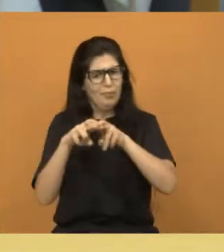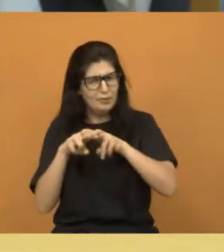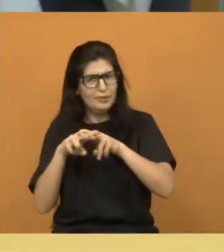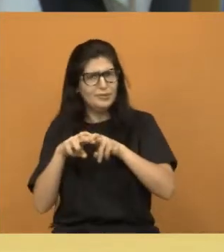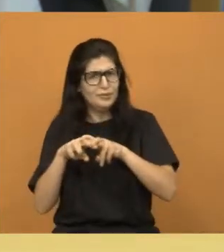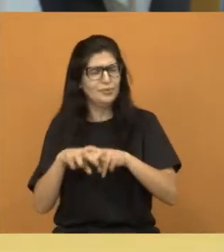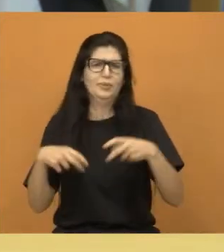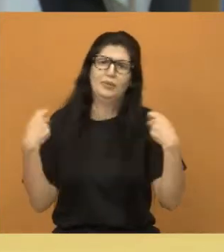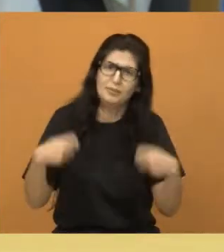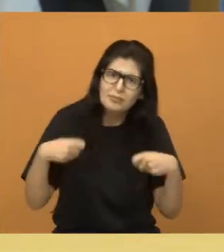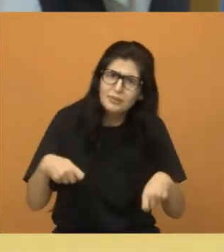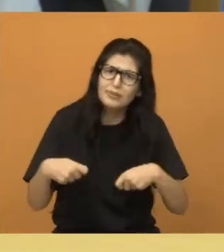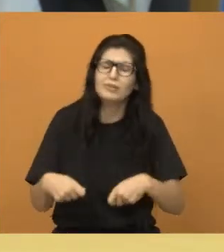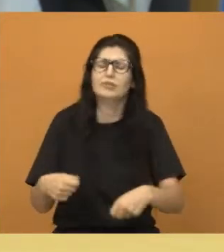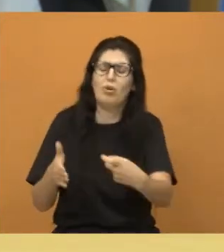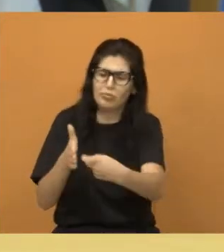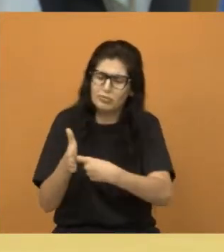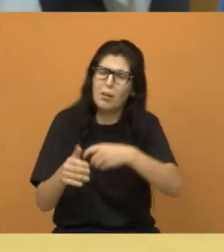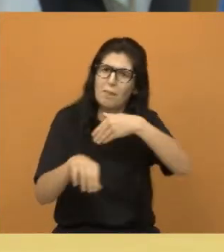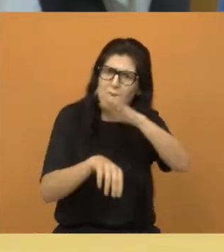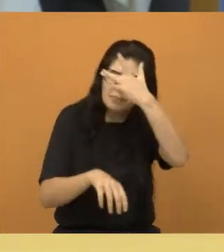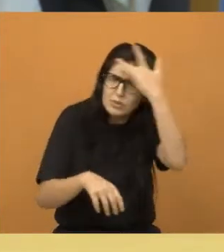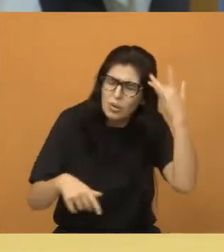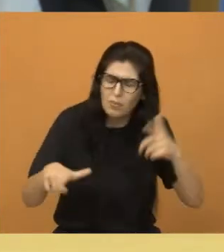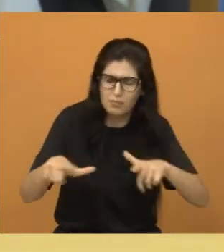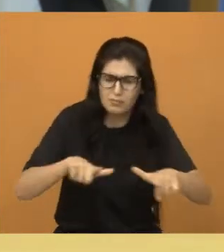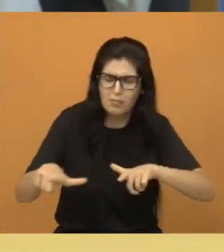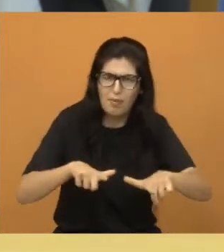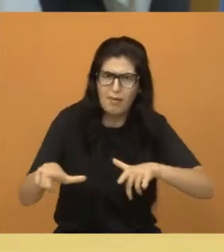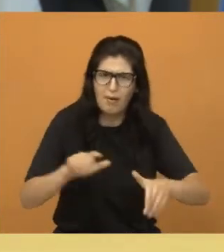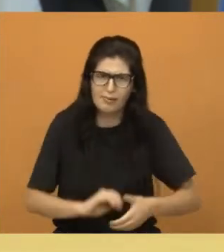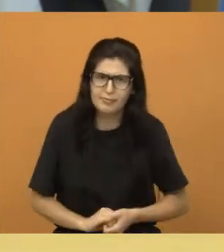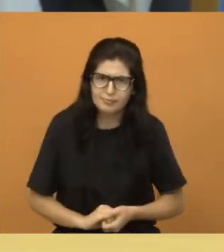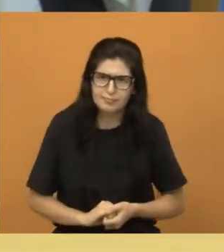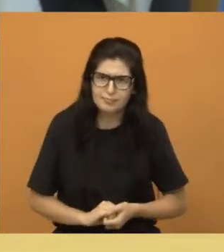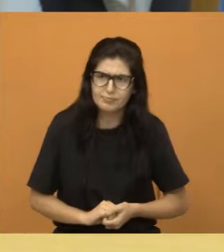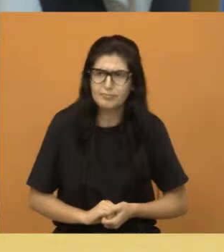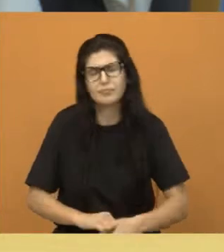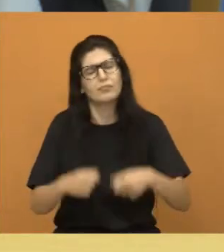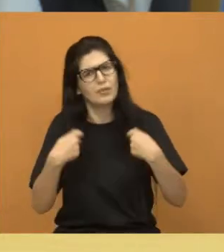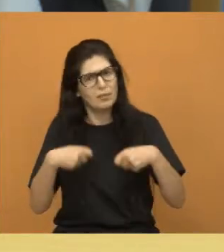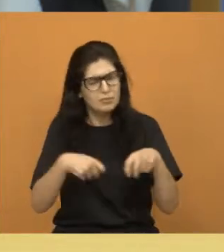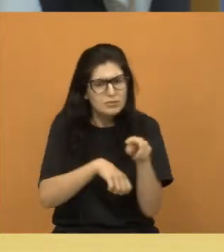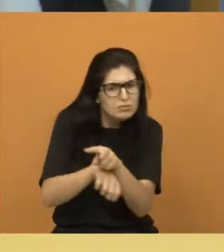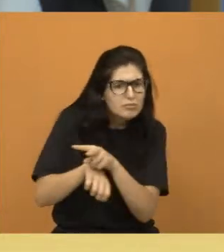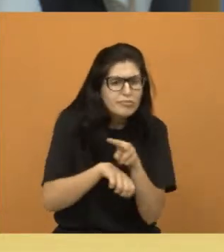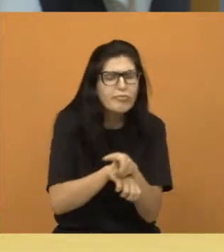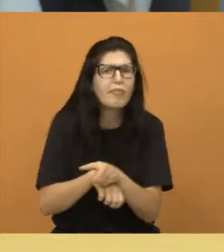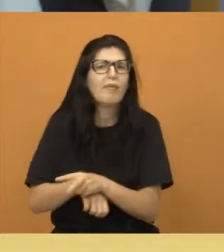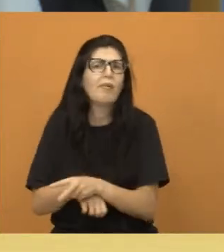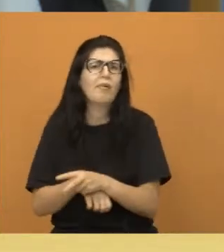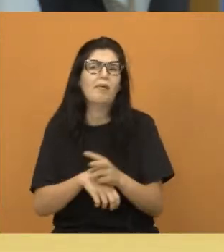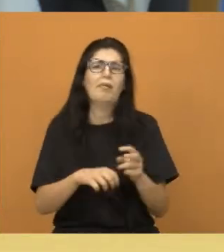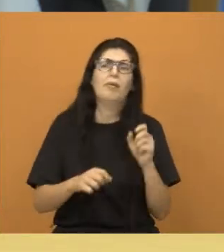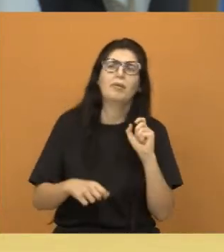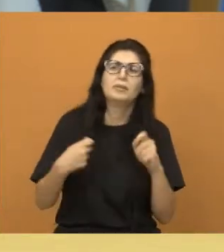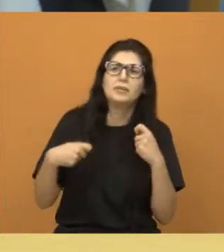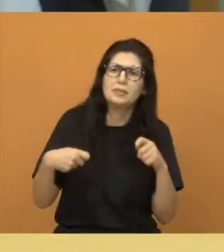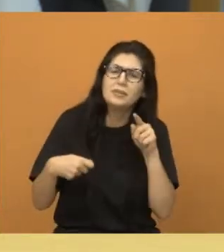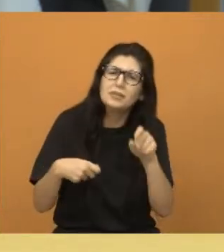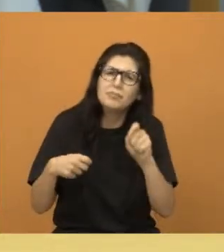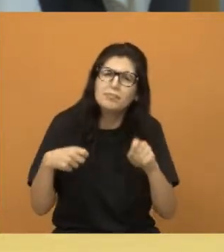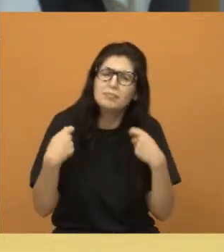dos efetivos aí e acompanhar. A nossa parte cabe acompanhar. Né? E a gente vê também